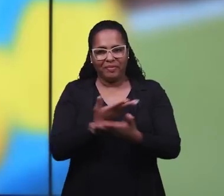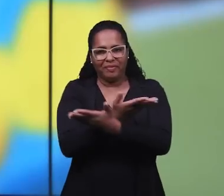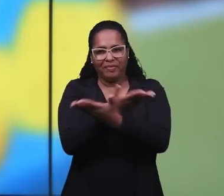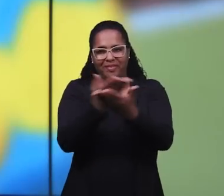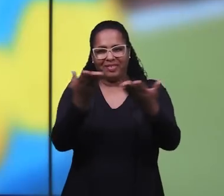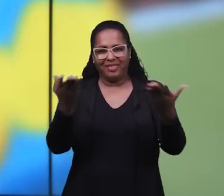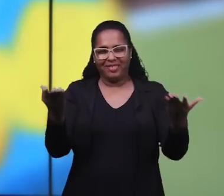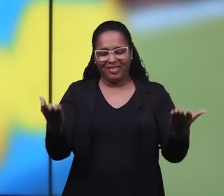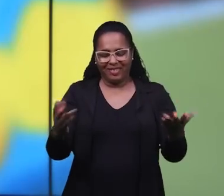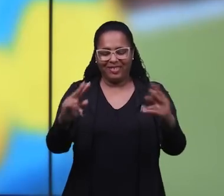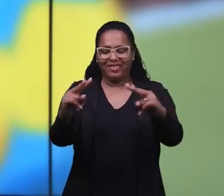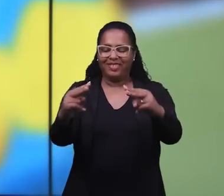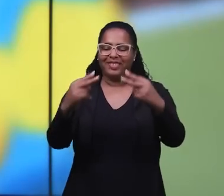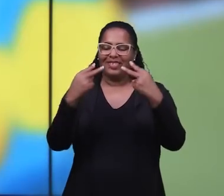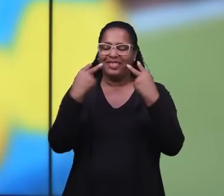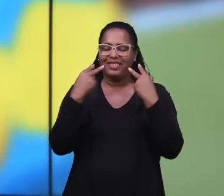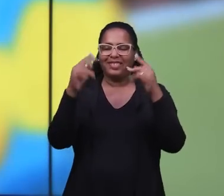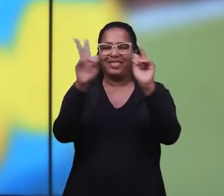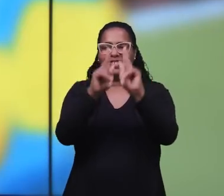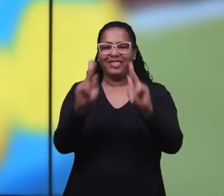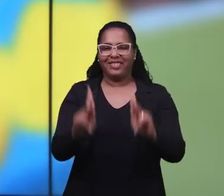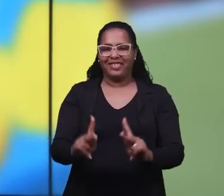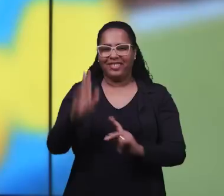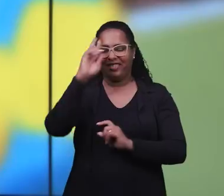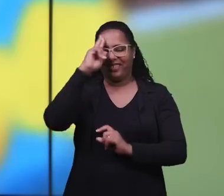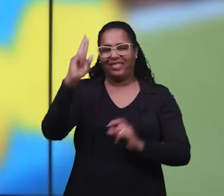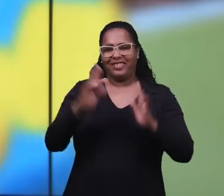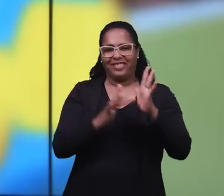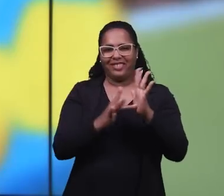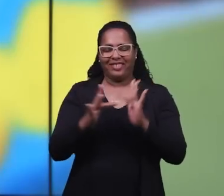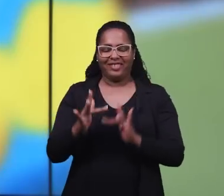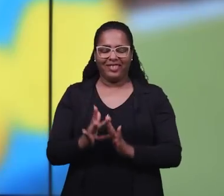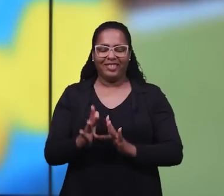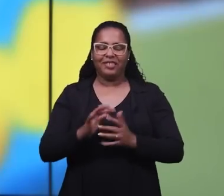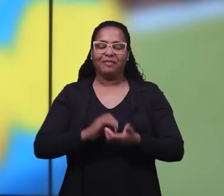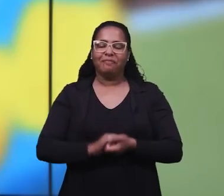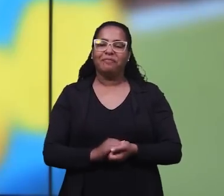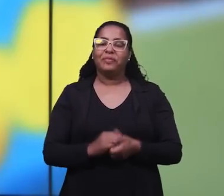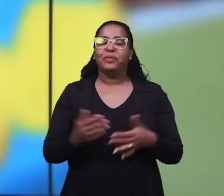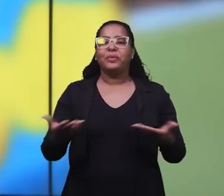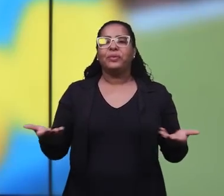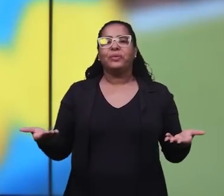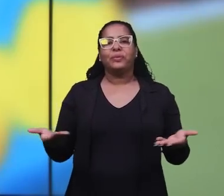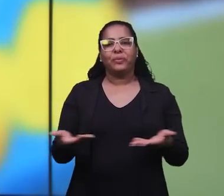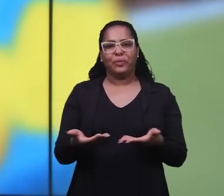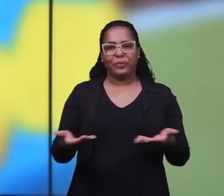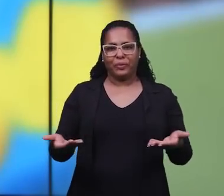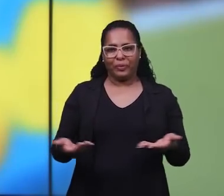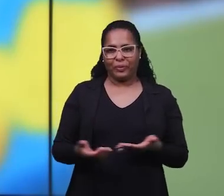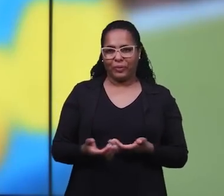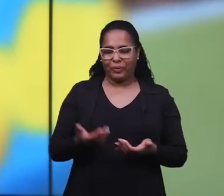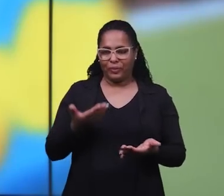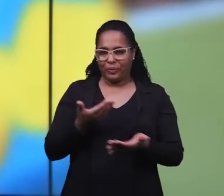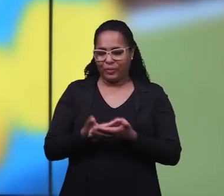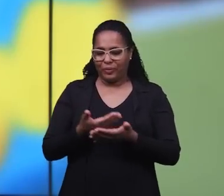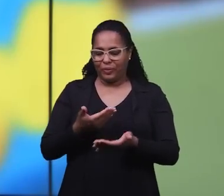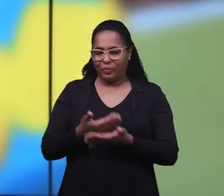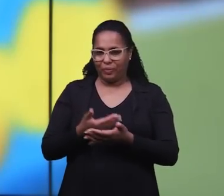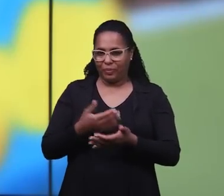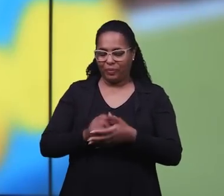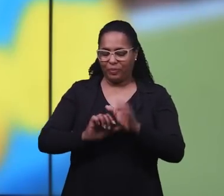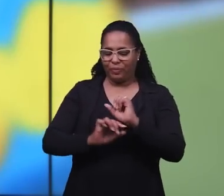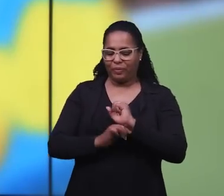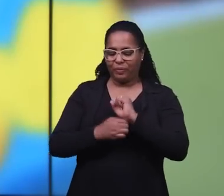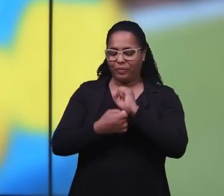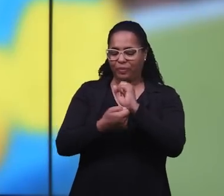Saudamos a todos que nos assistem com a paz do Senhor Jesus. Continuando o estudo sobre os segredos do